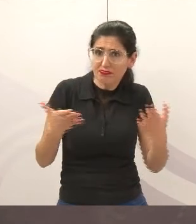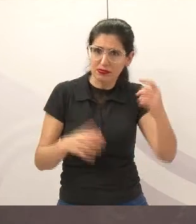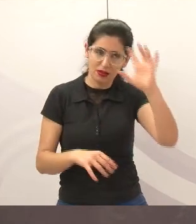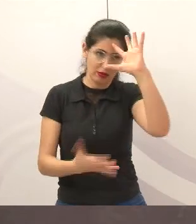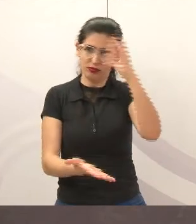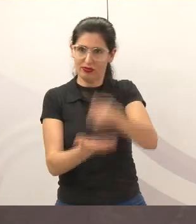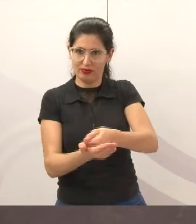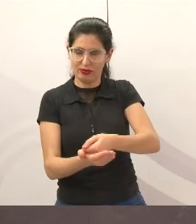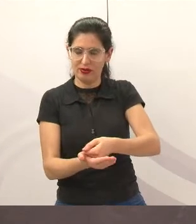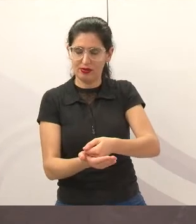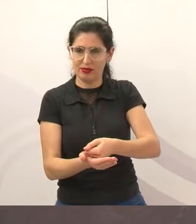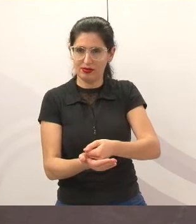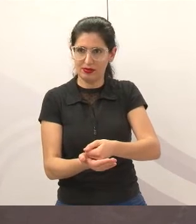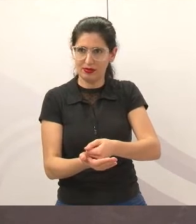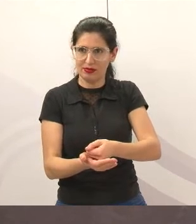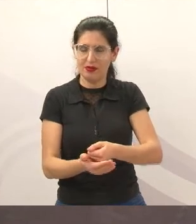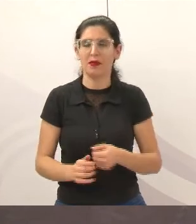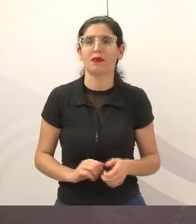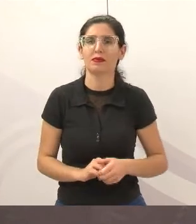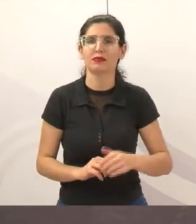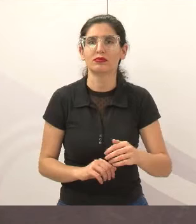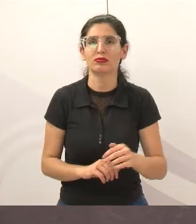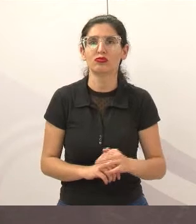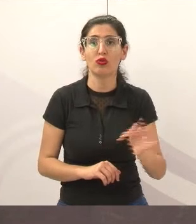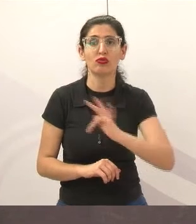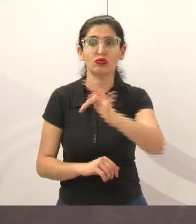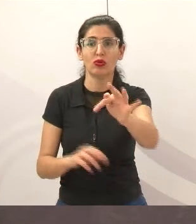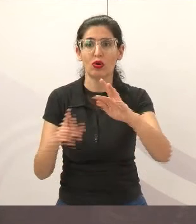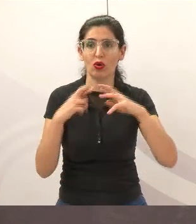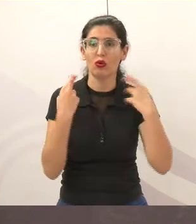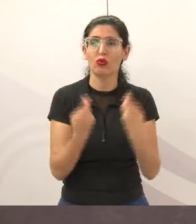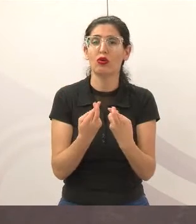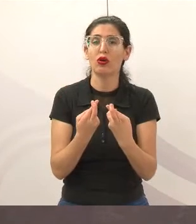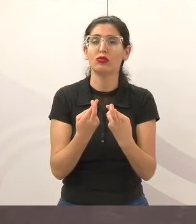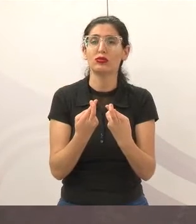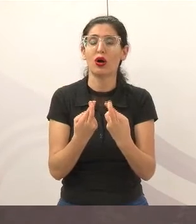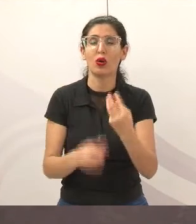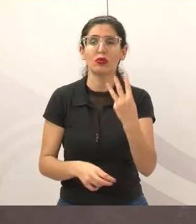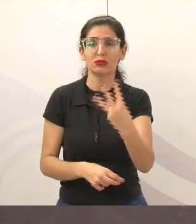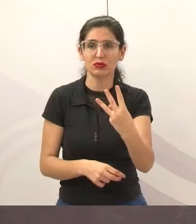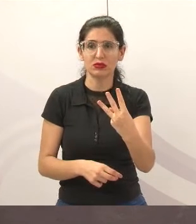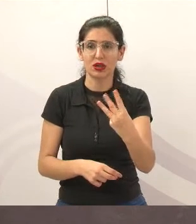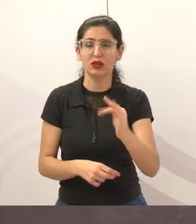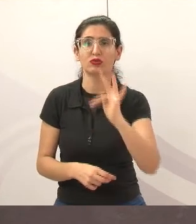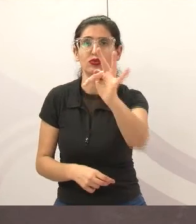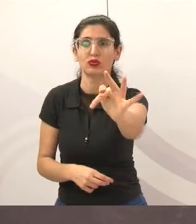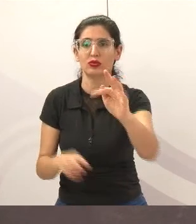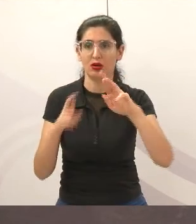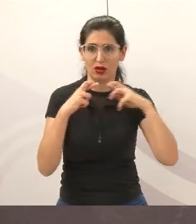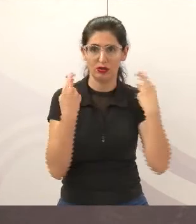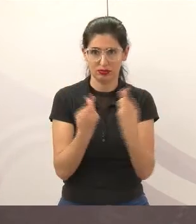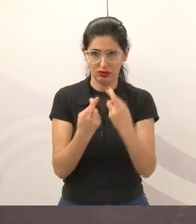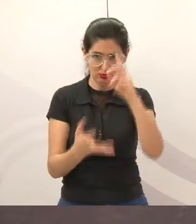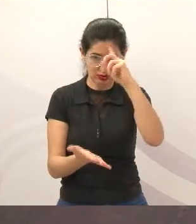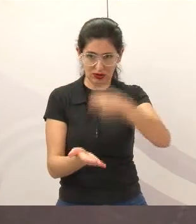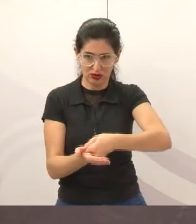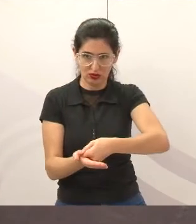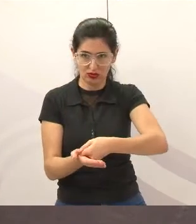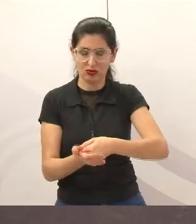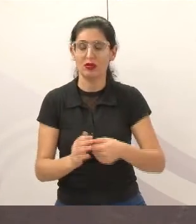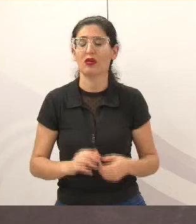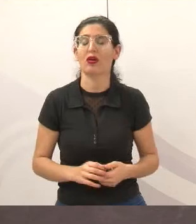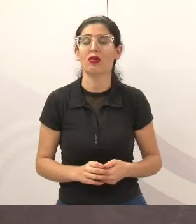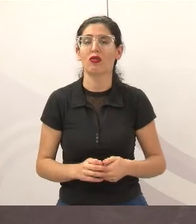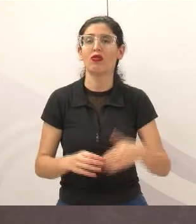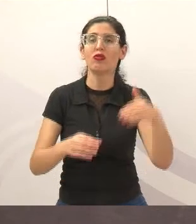adiamento da votação desse projeto para quantas? 3 sessões? Em votação, os